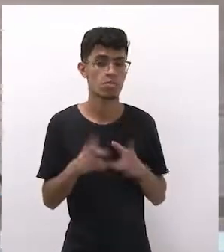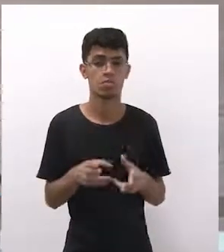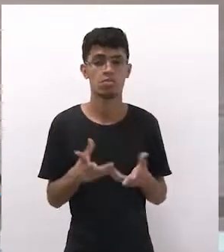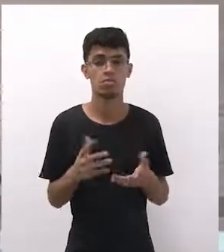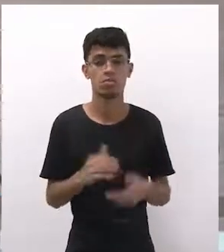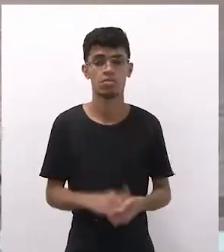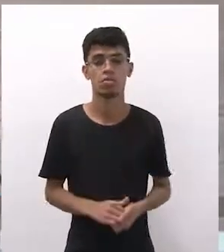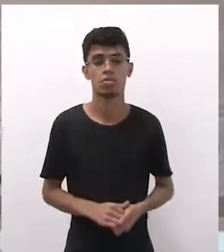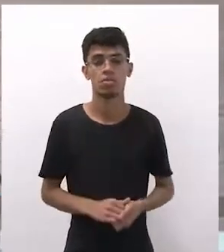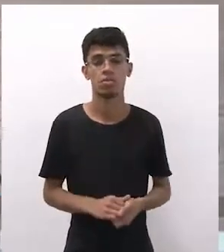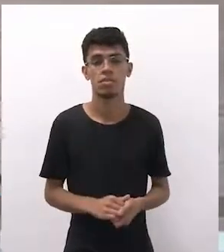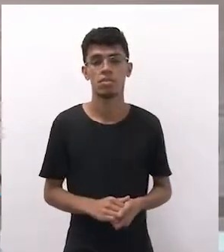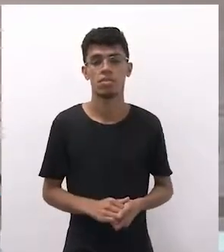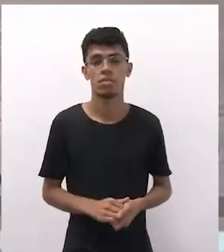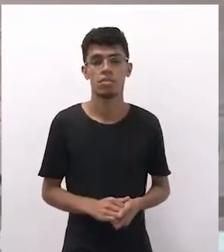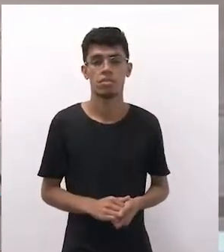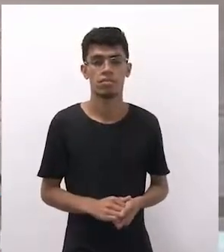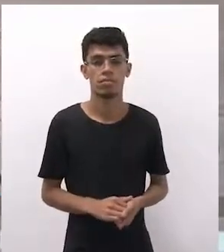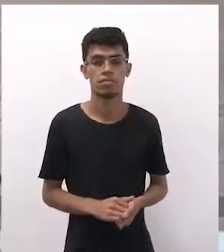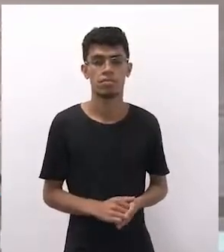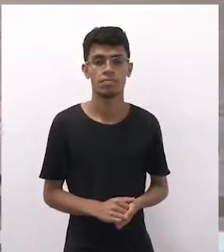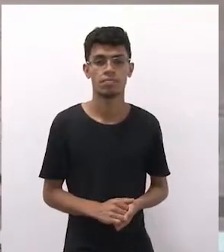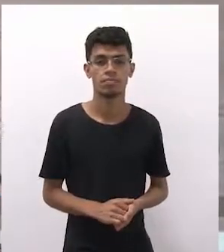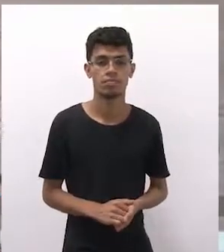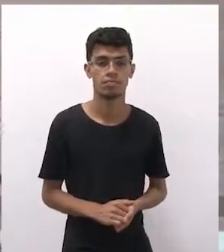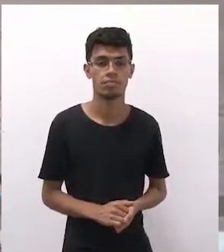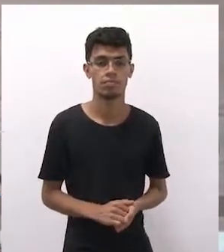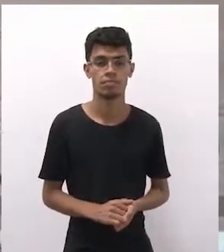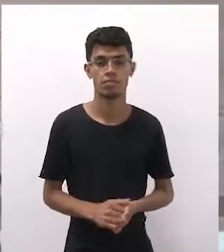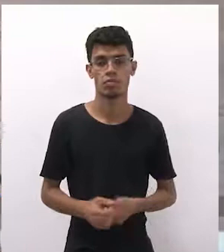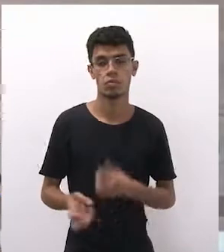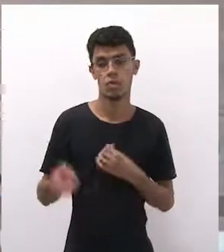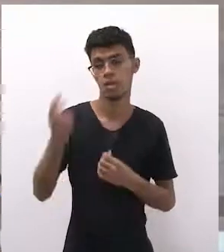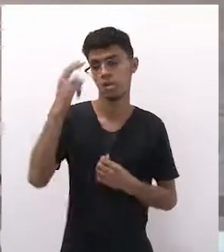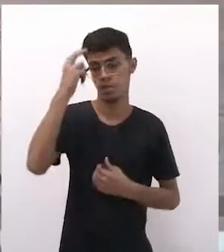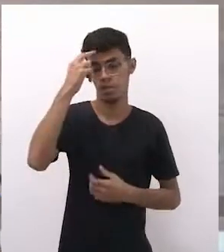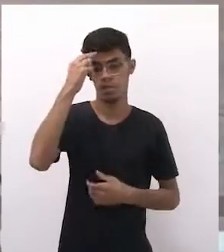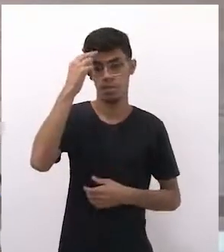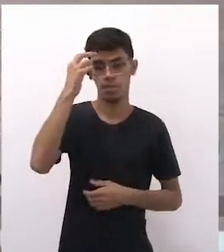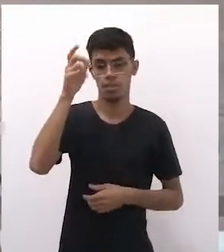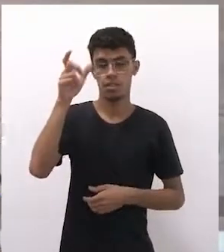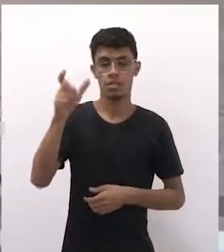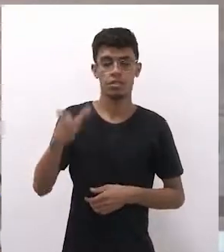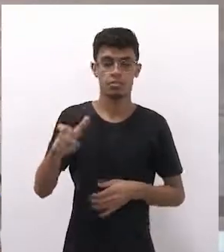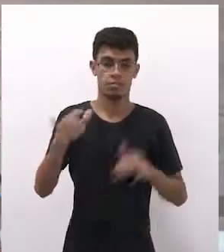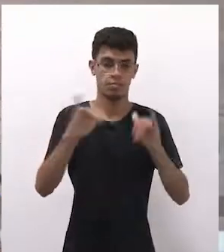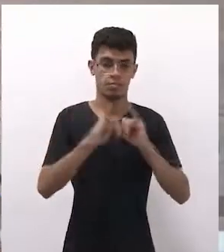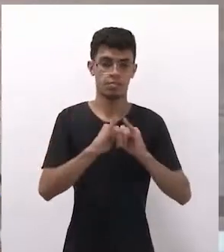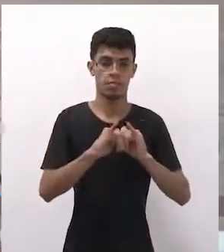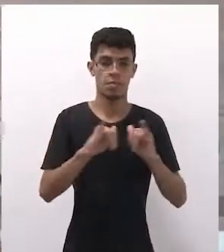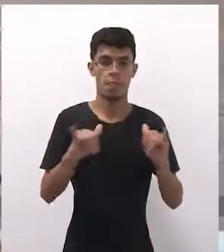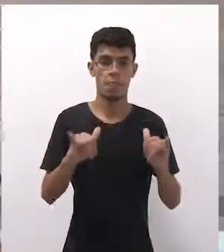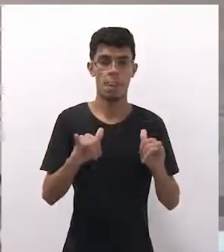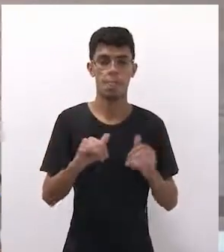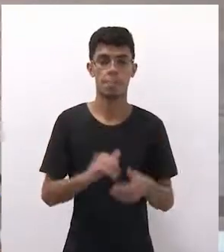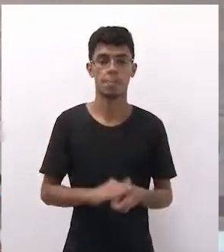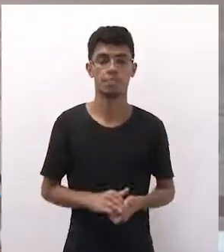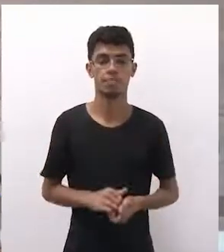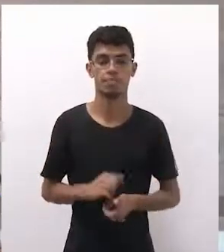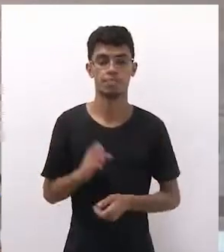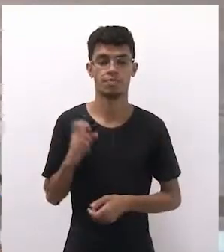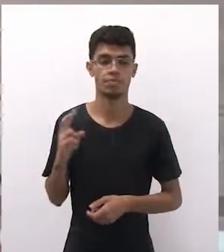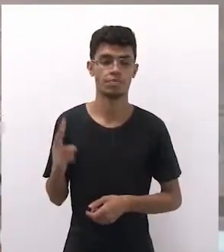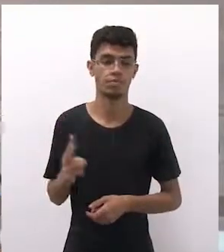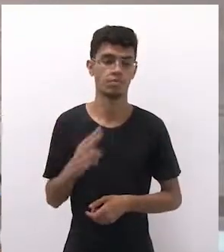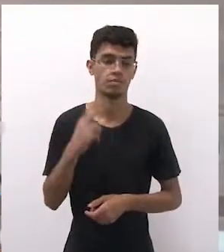E acho que, sem dúvida, um ponto cultural, como a Tânia bem ponderou, que essa